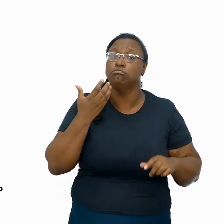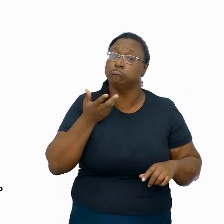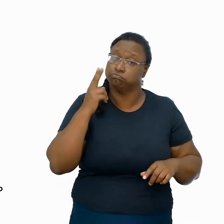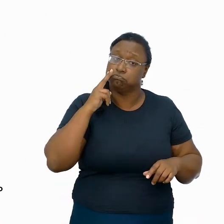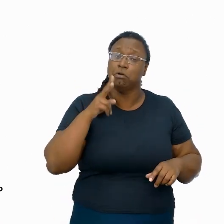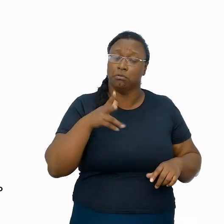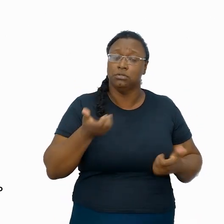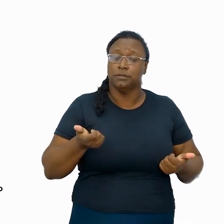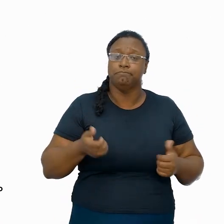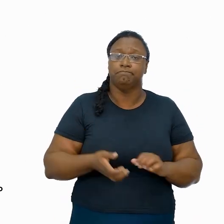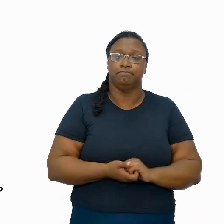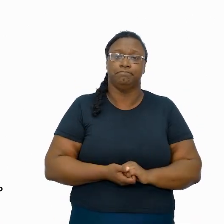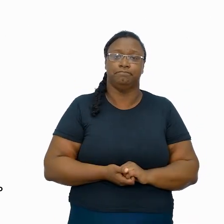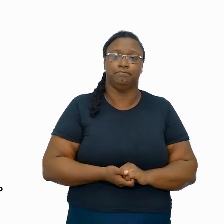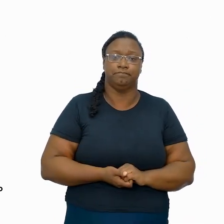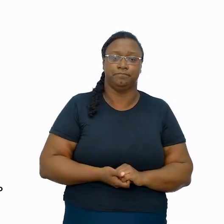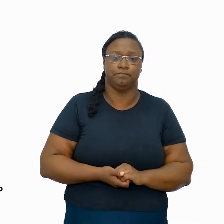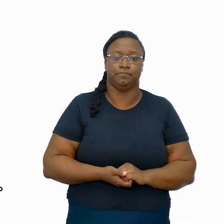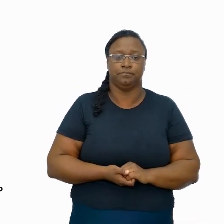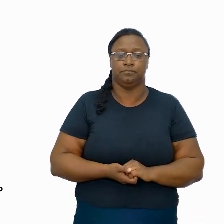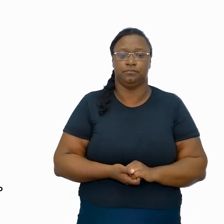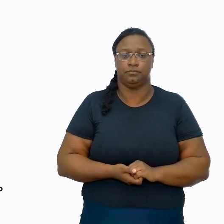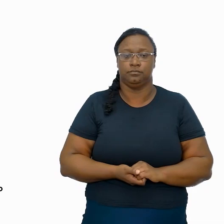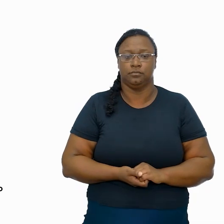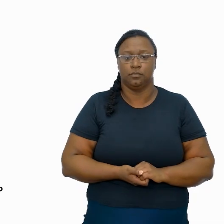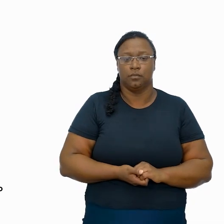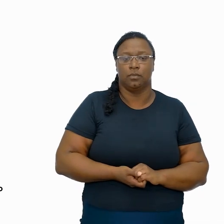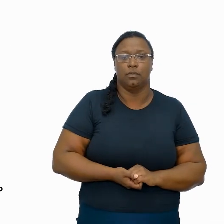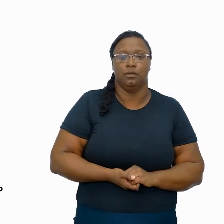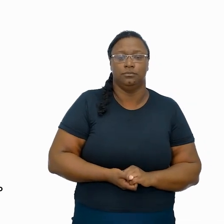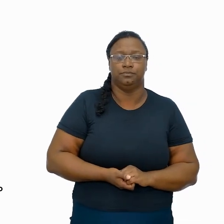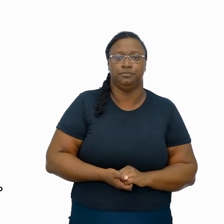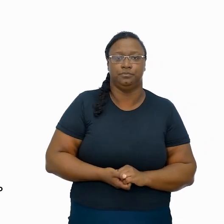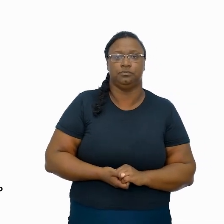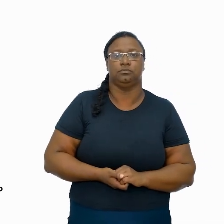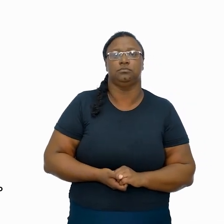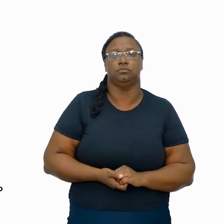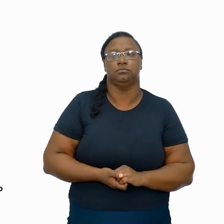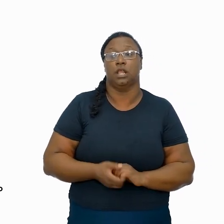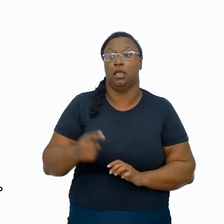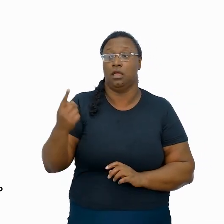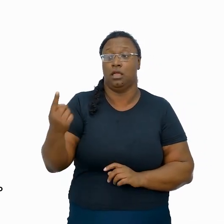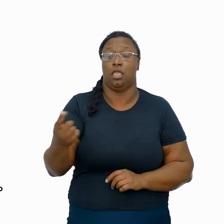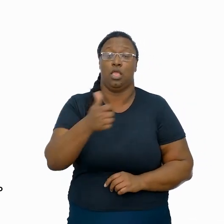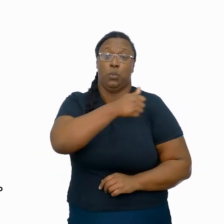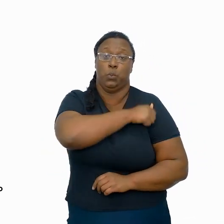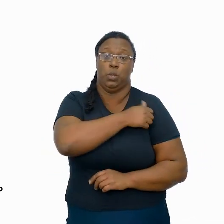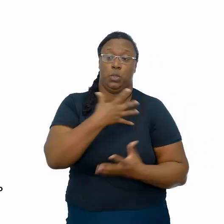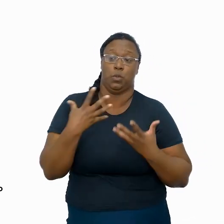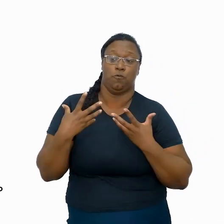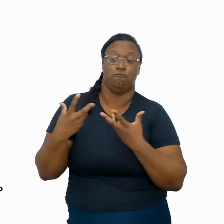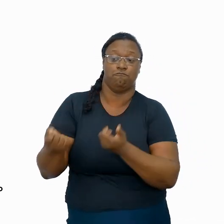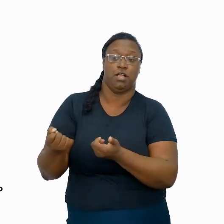olhada e propor para os alunos, né, acessarem eles para